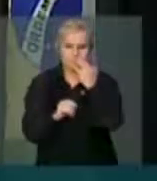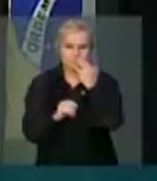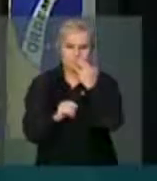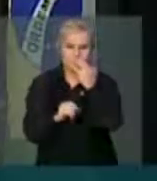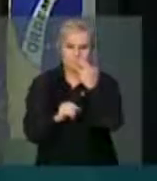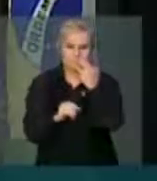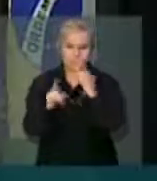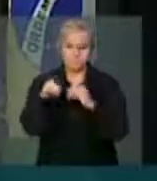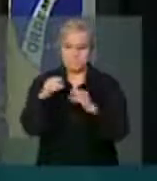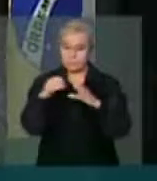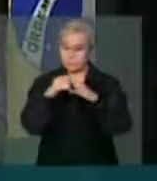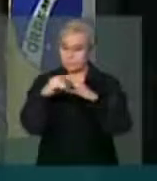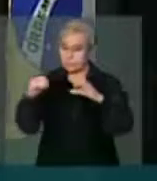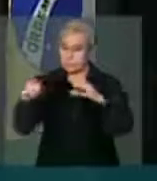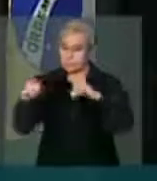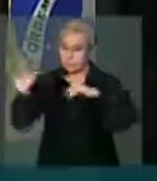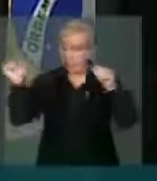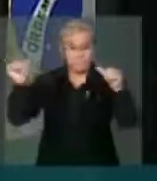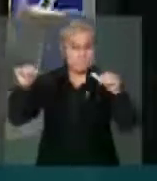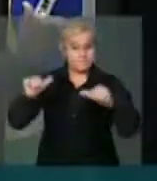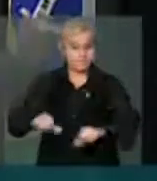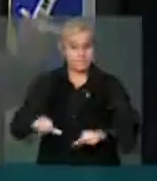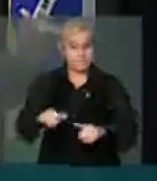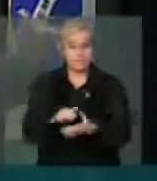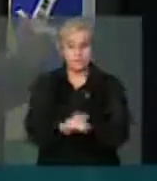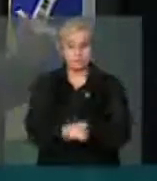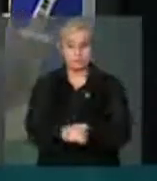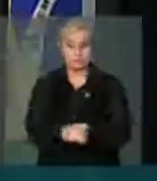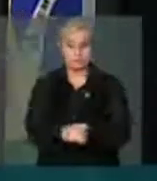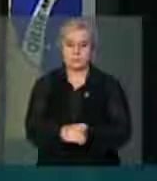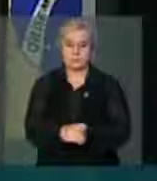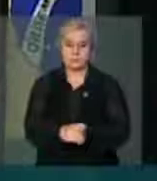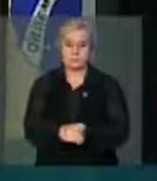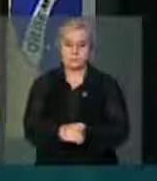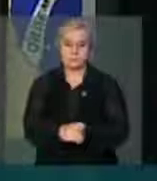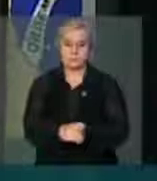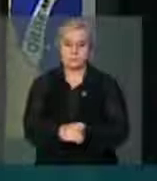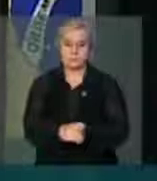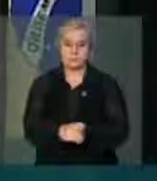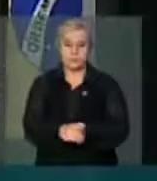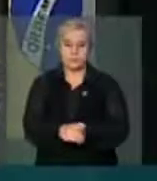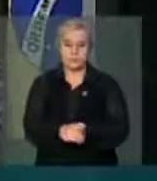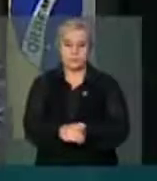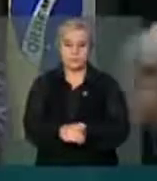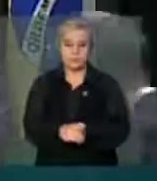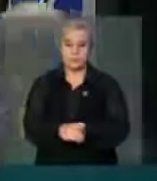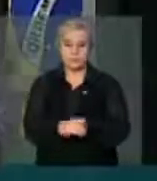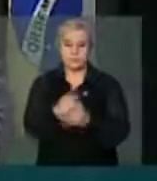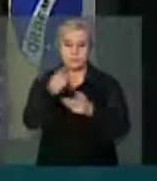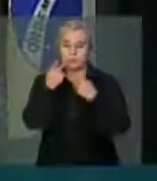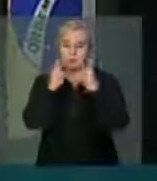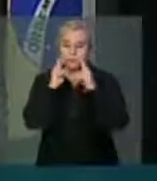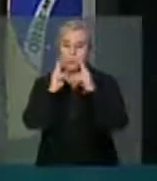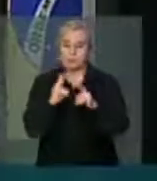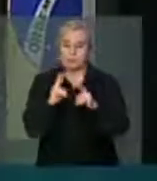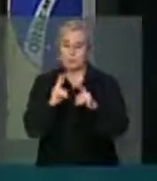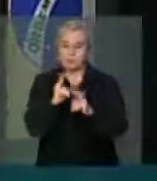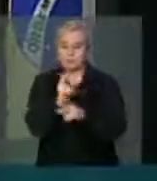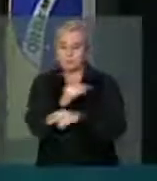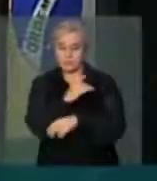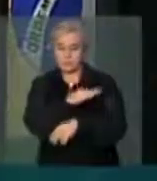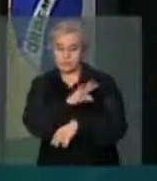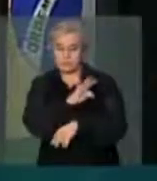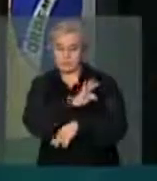que é o Centro-Oeste, ao fim da relação de lua de mel com o PT lá